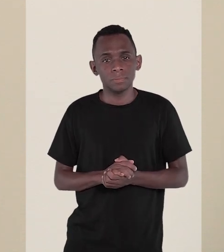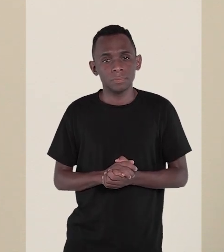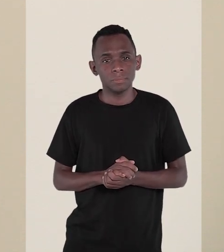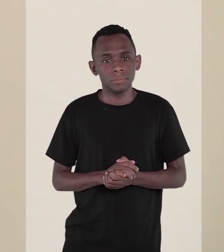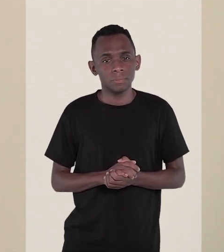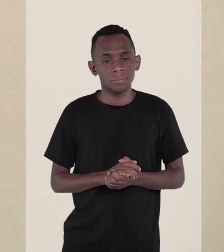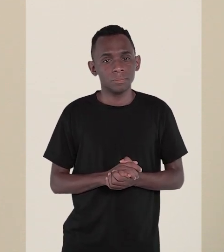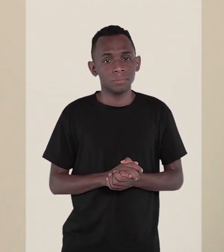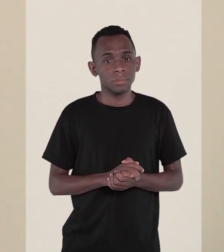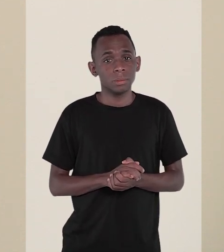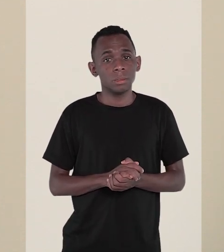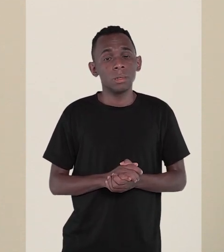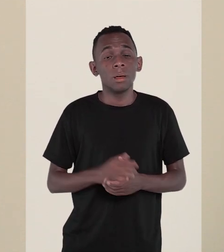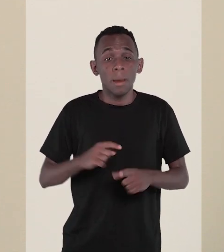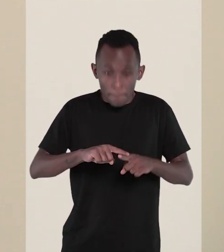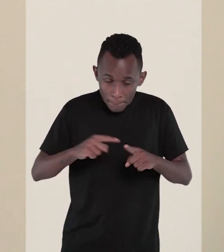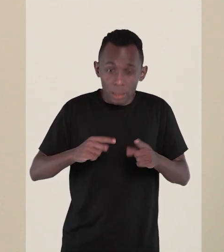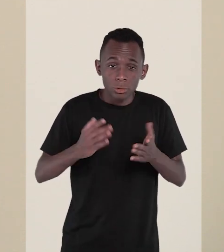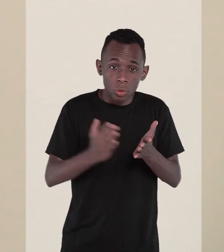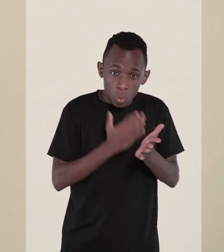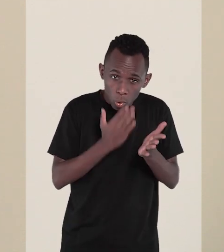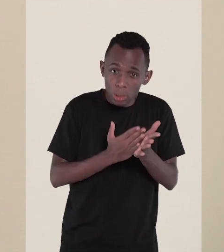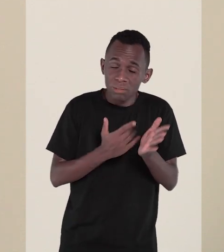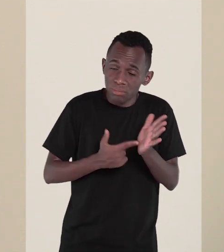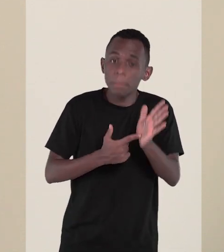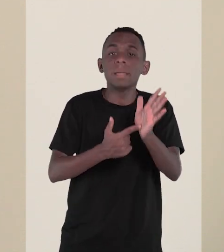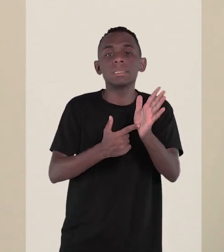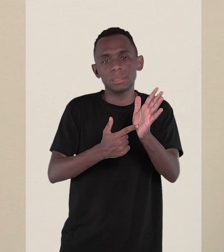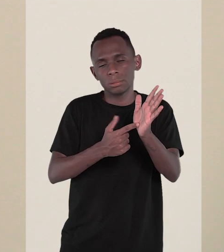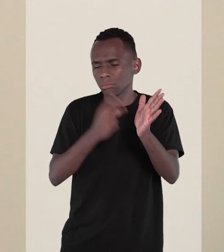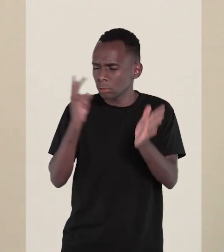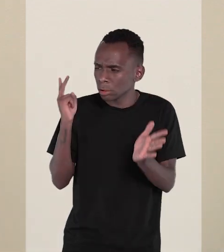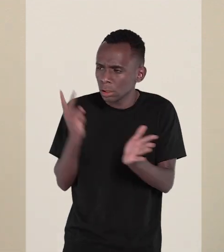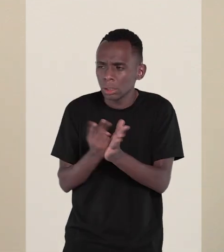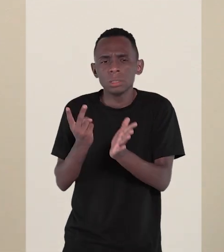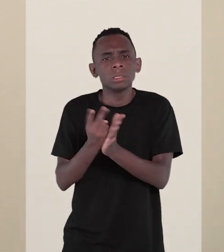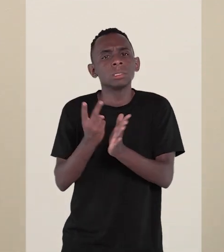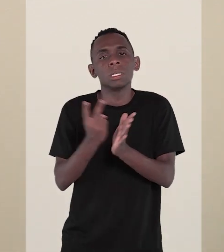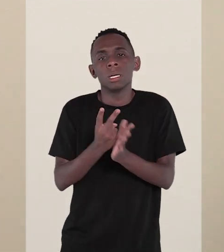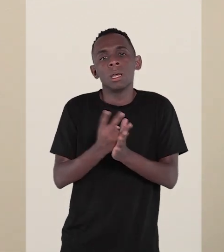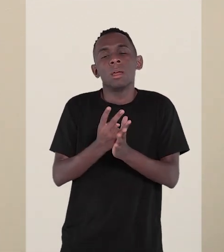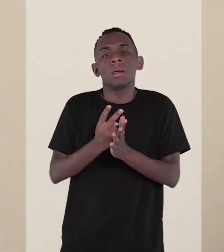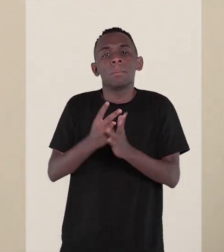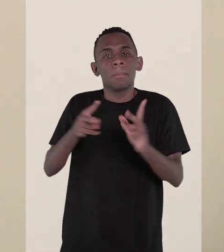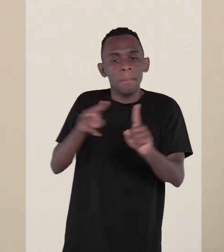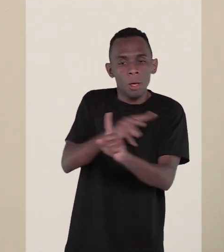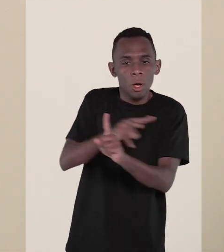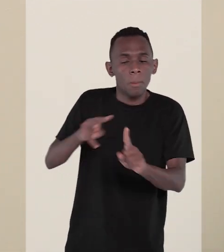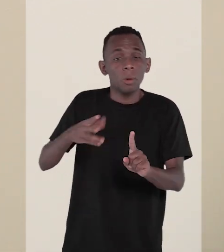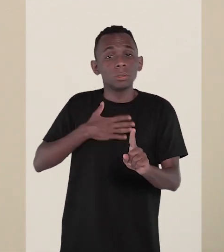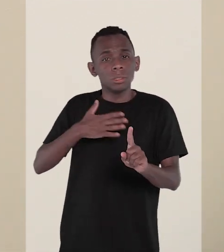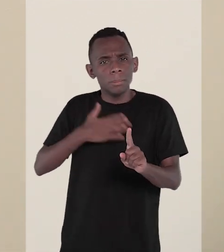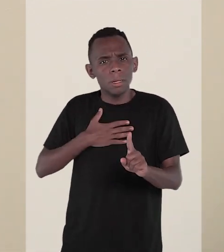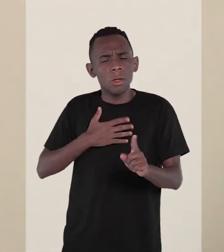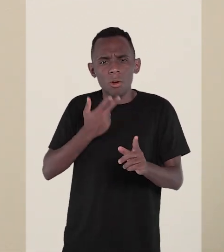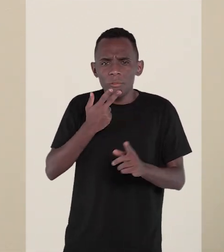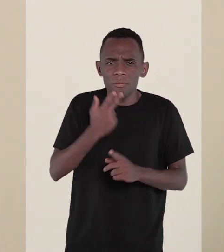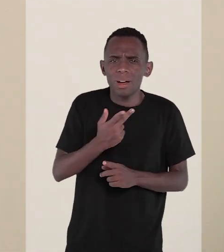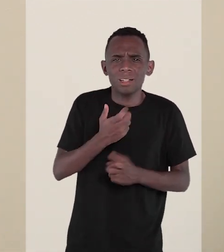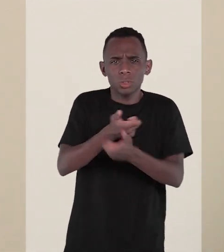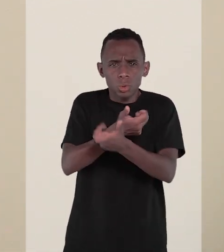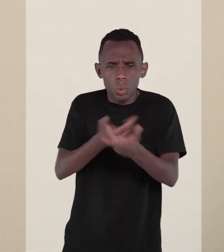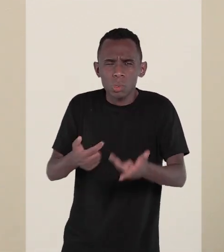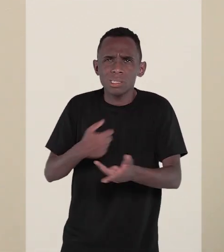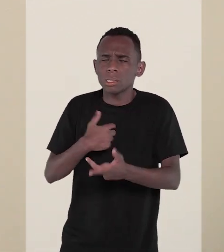no livro, né? Mas o livro está falando um pouquinho disso. Assim. Eu sempre falei que eu falo do que eu vejo, né, do que me